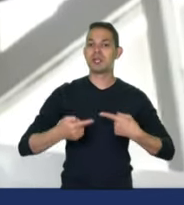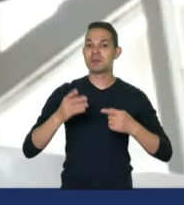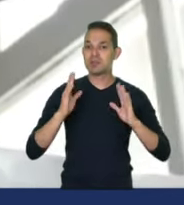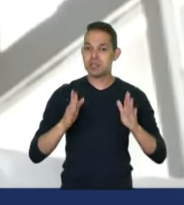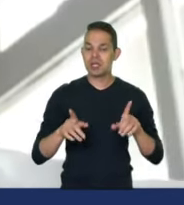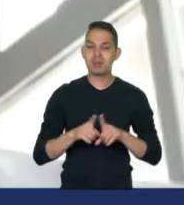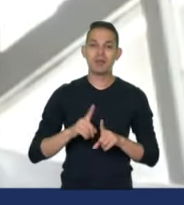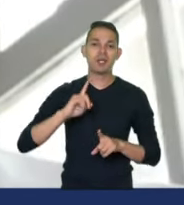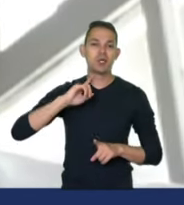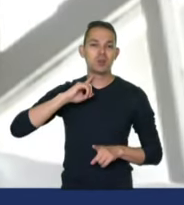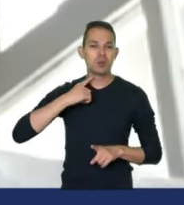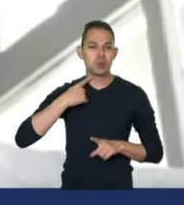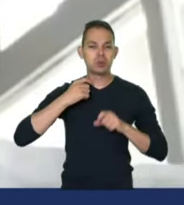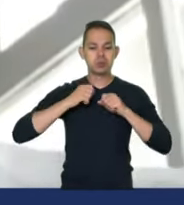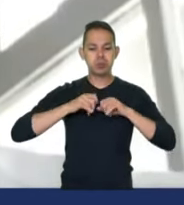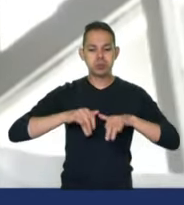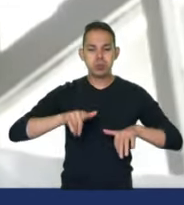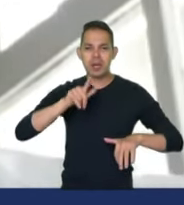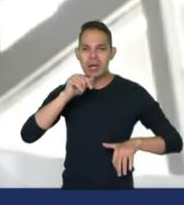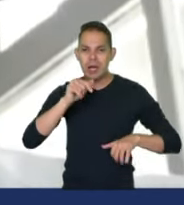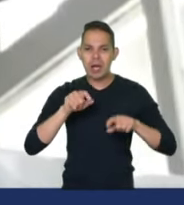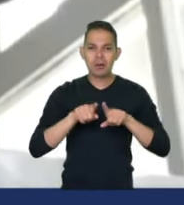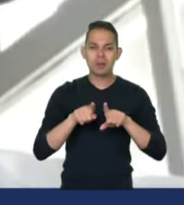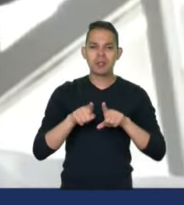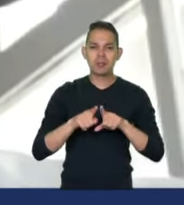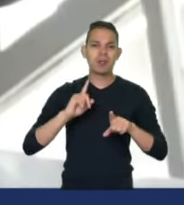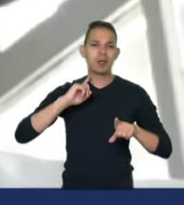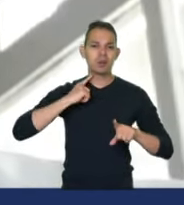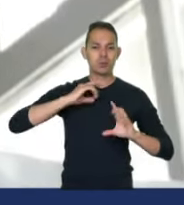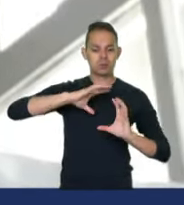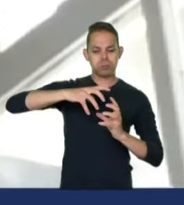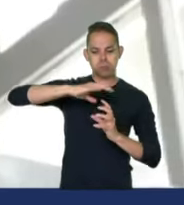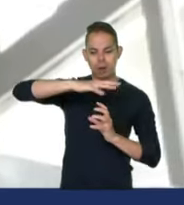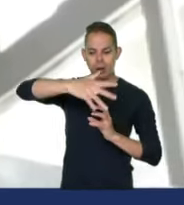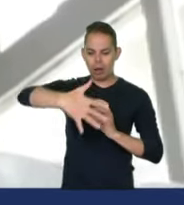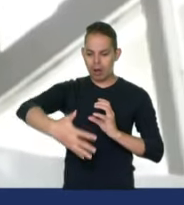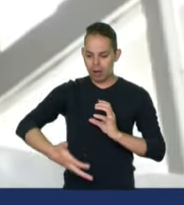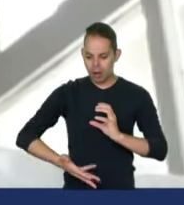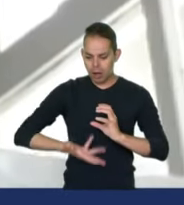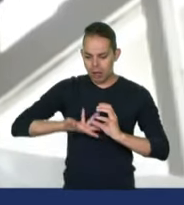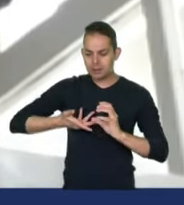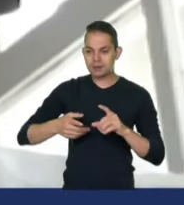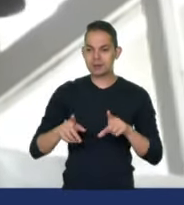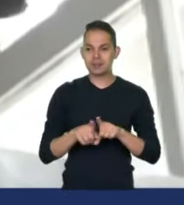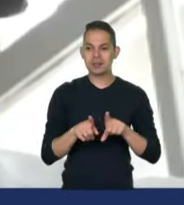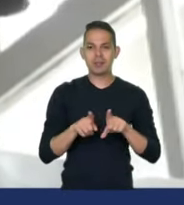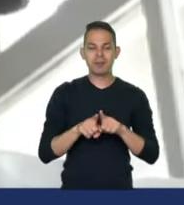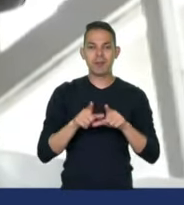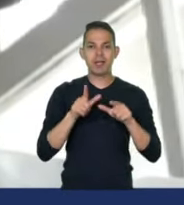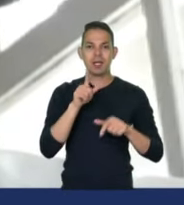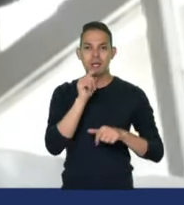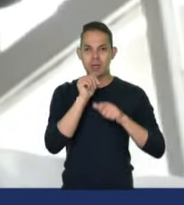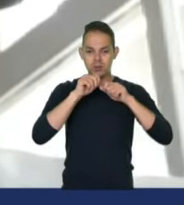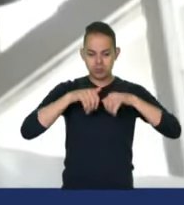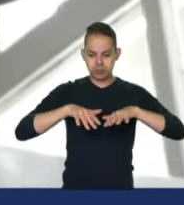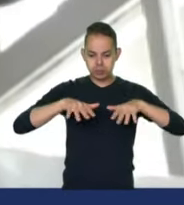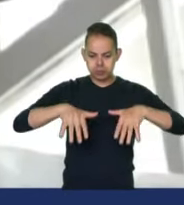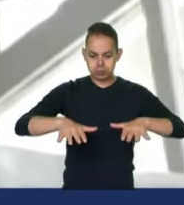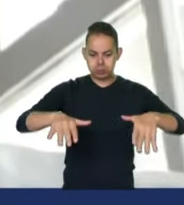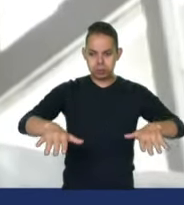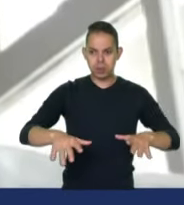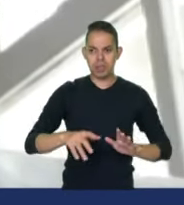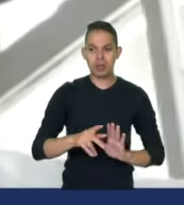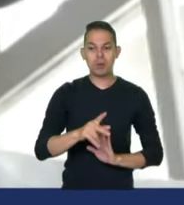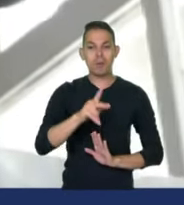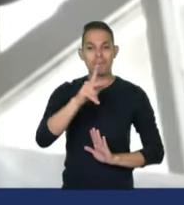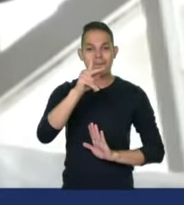da atmosfera, da elevação dos níveis dos oceanos, e mais o nosso plano nacional, o